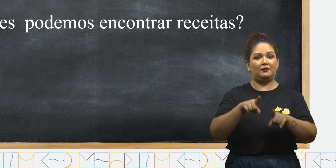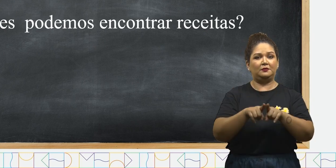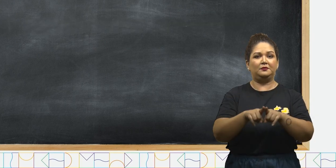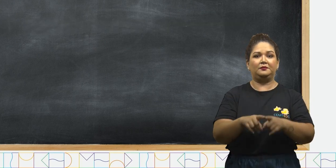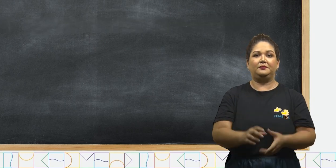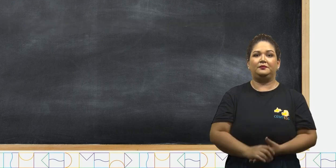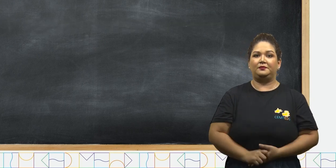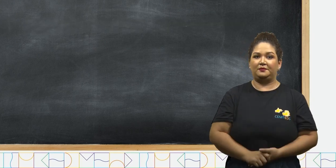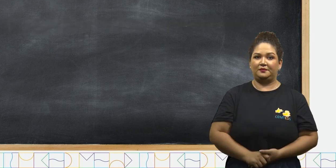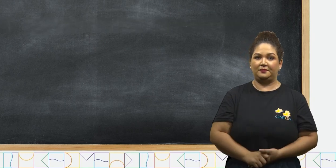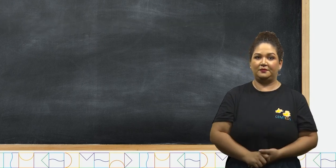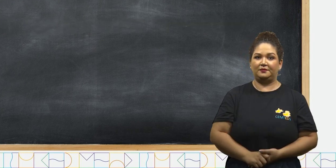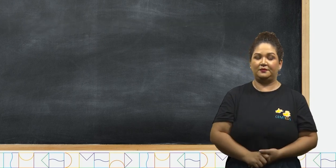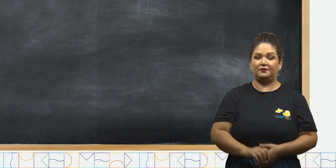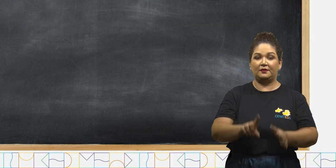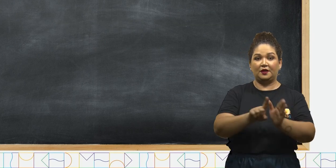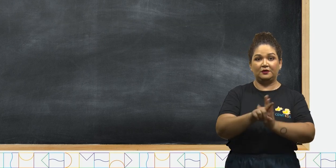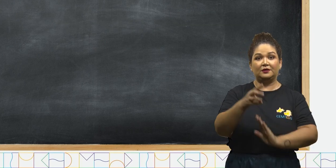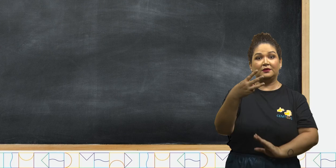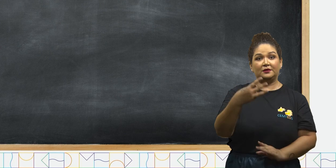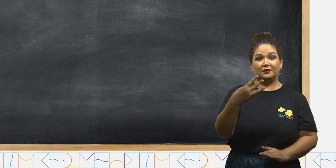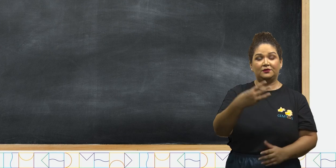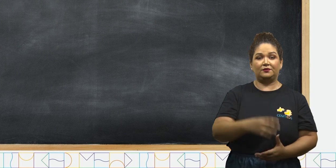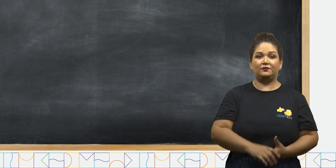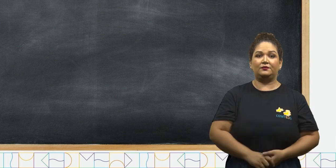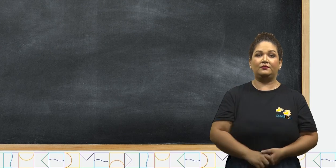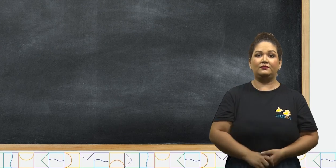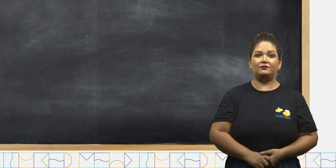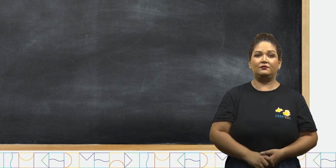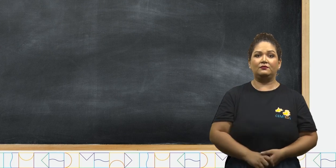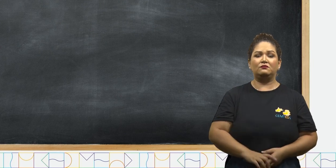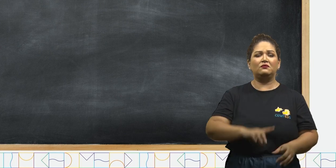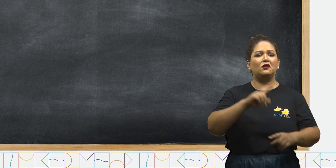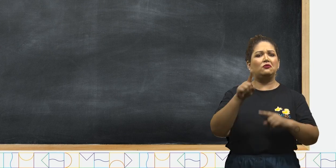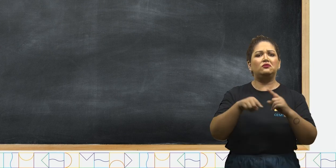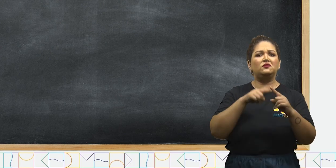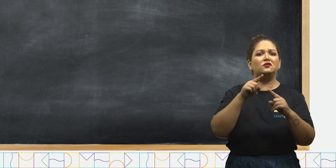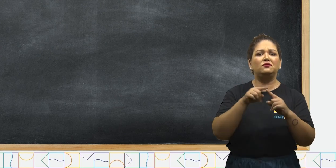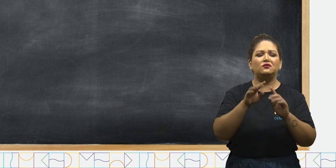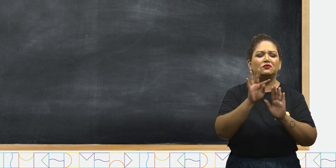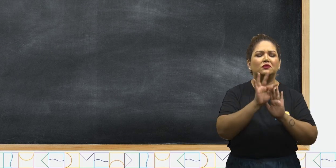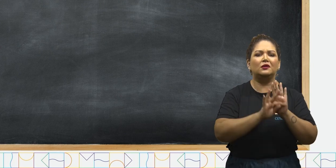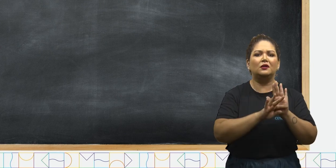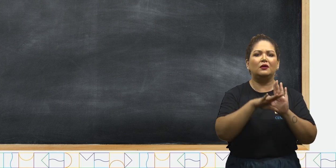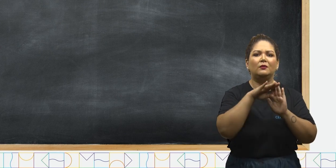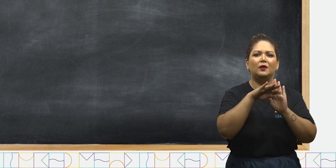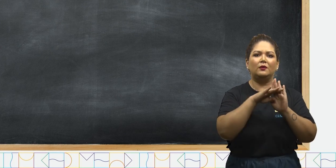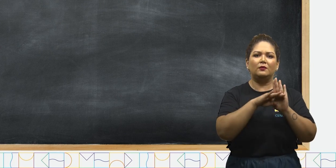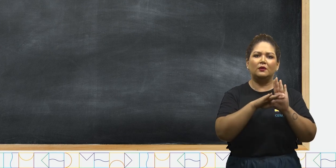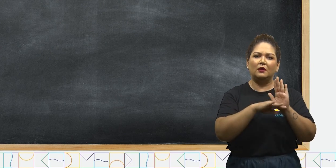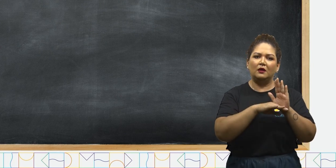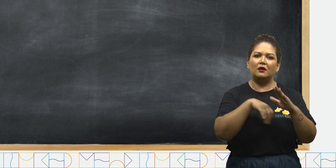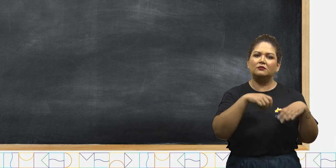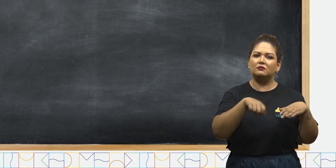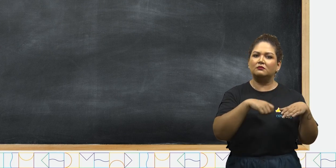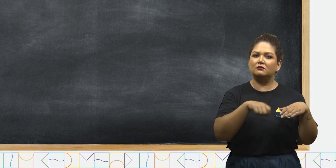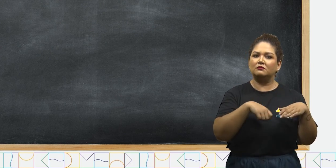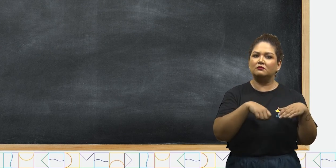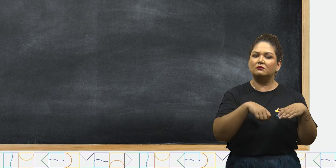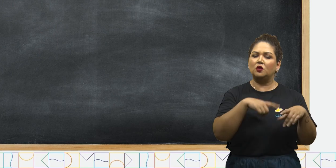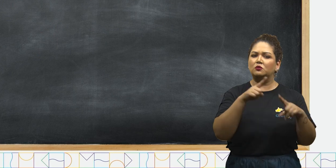TV. Terceira pergunta. Para que serve o gênero textual